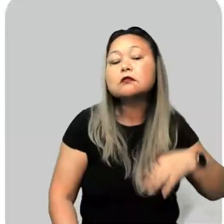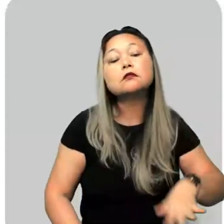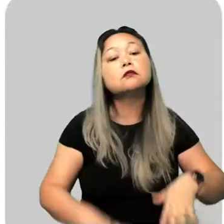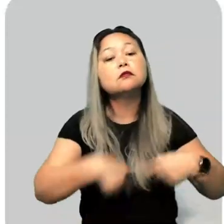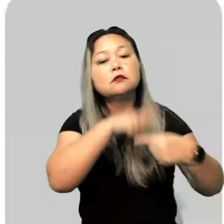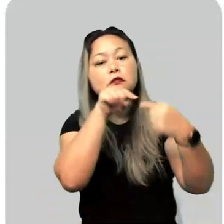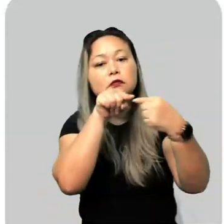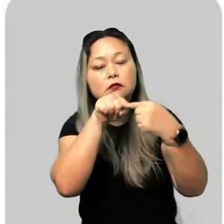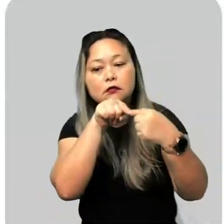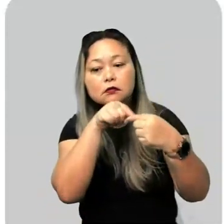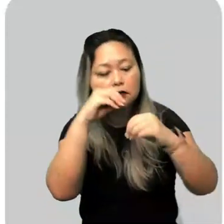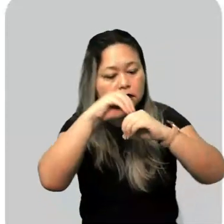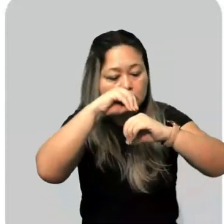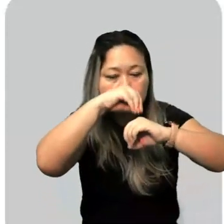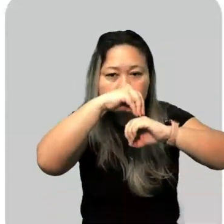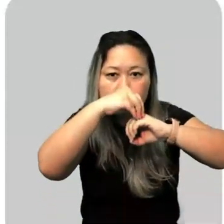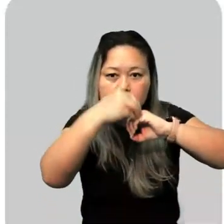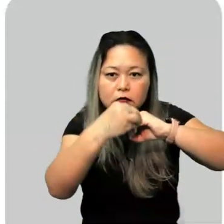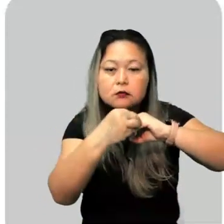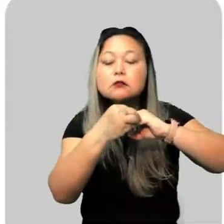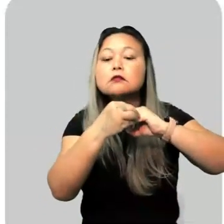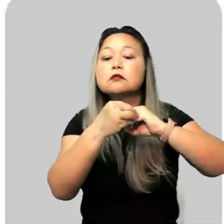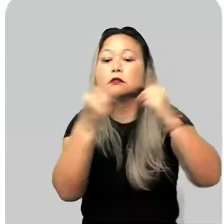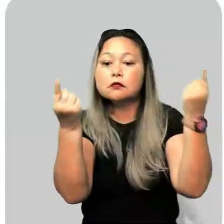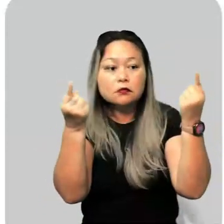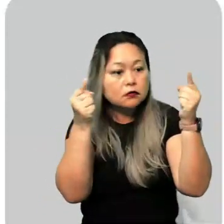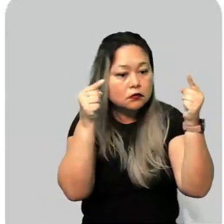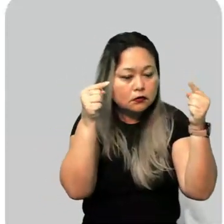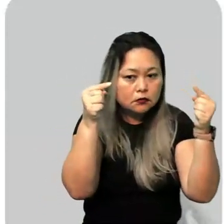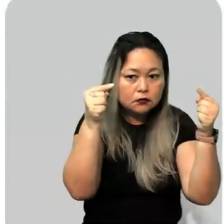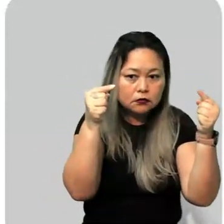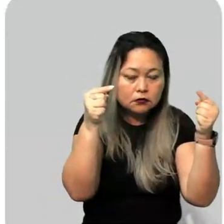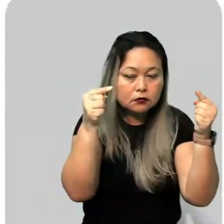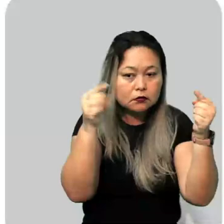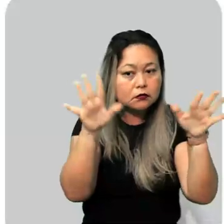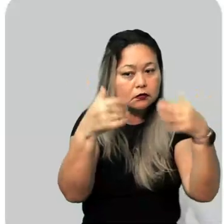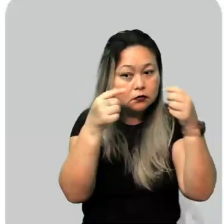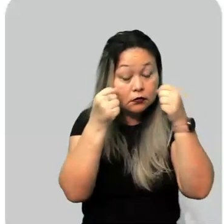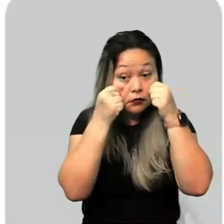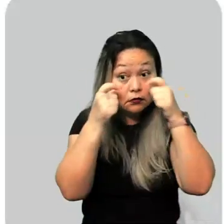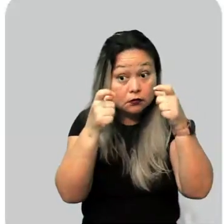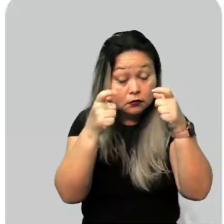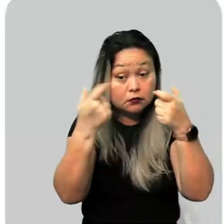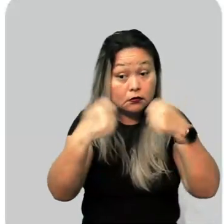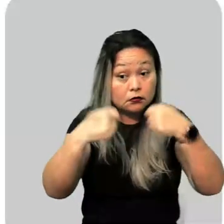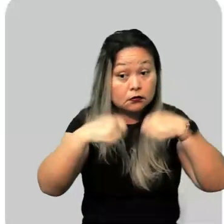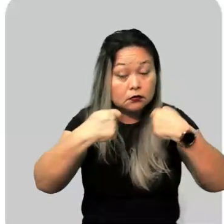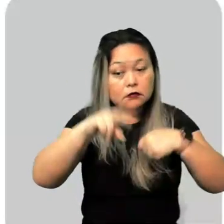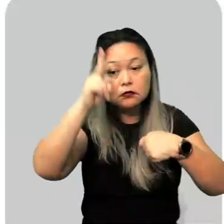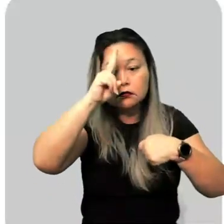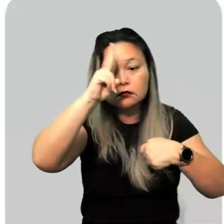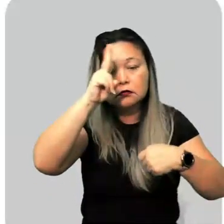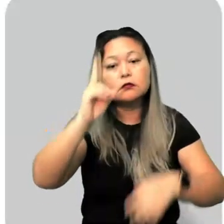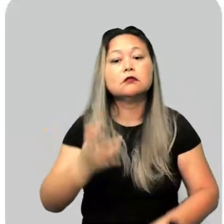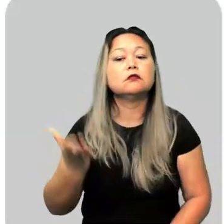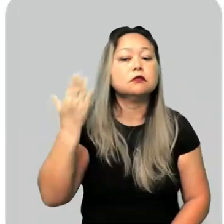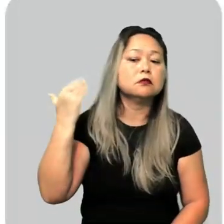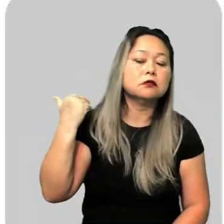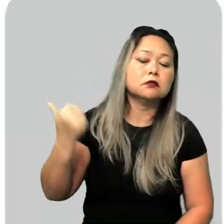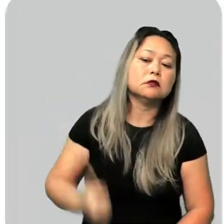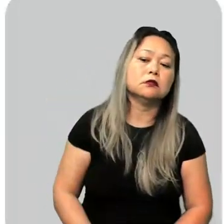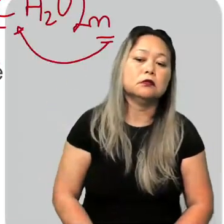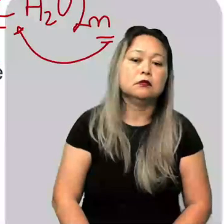As funções atribuídas a essas moléculas são, então presta atenção aqui que você vai precisar lembrar, vamos voltar